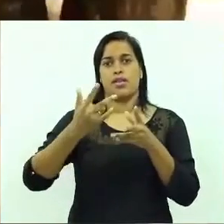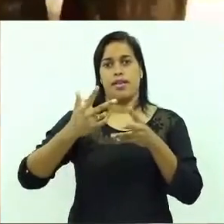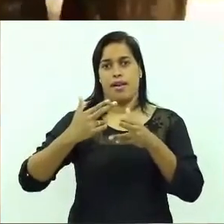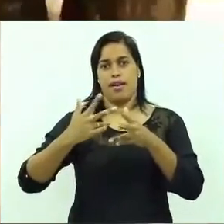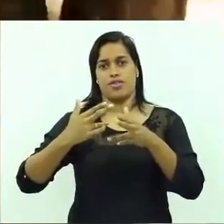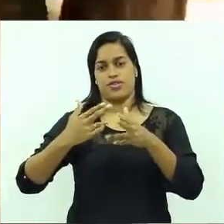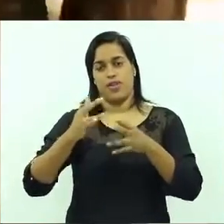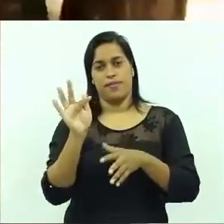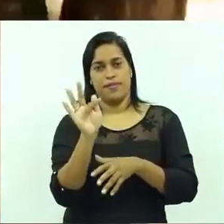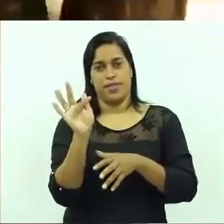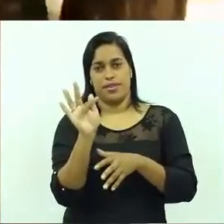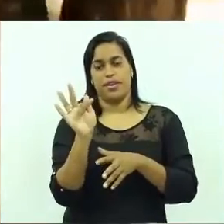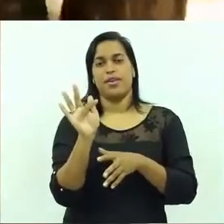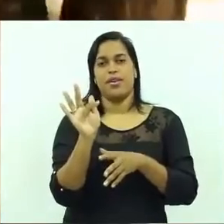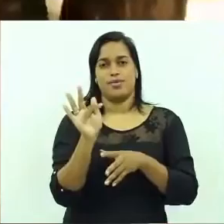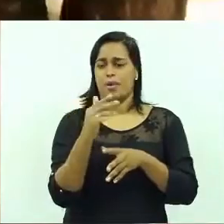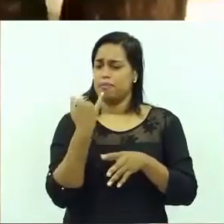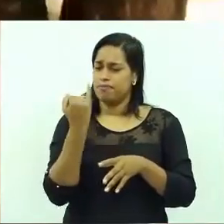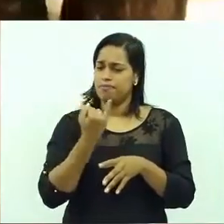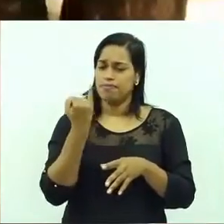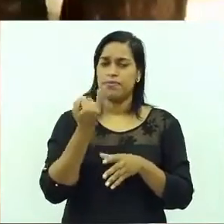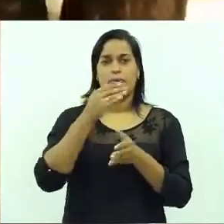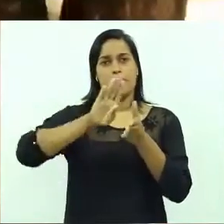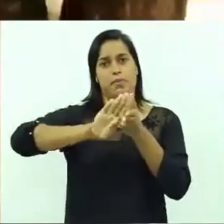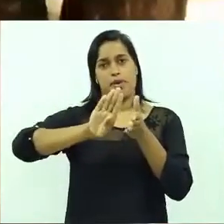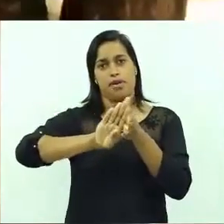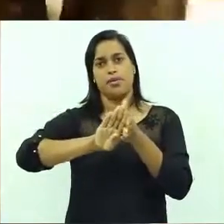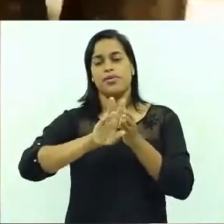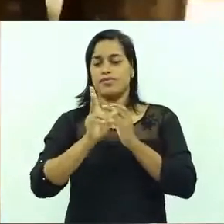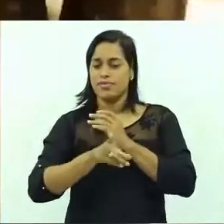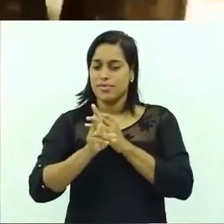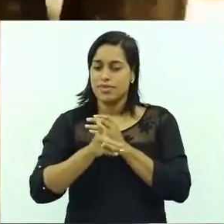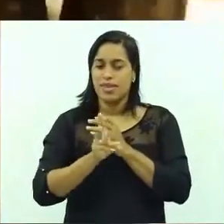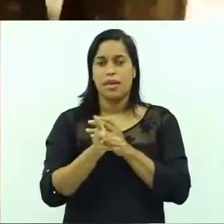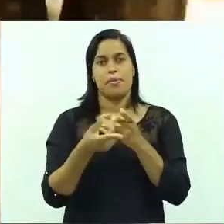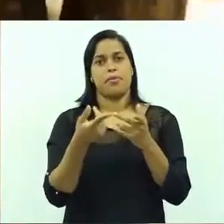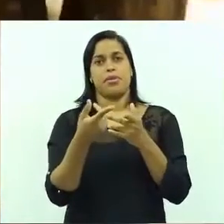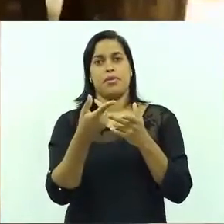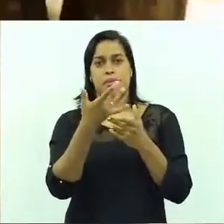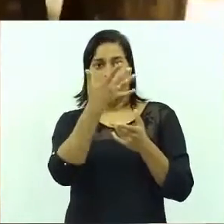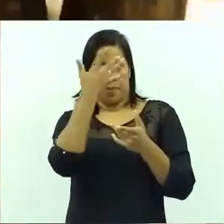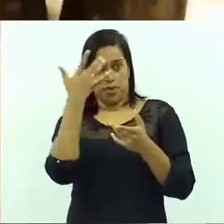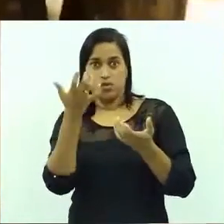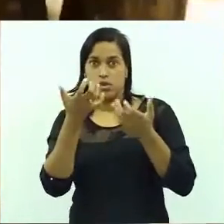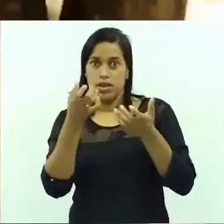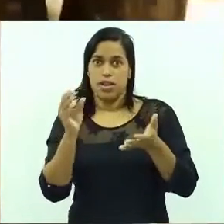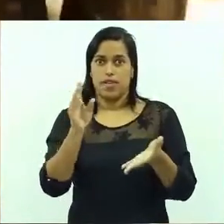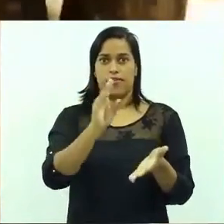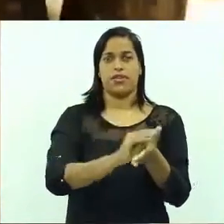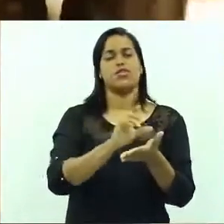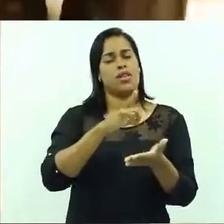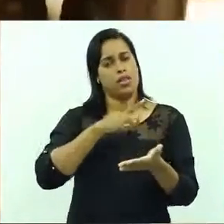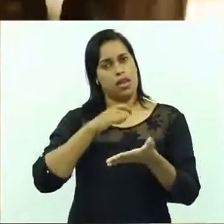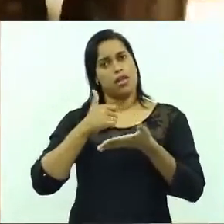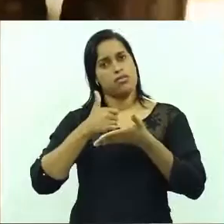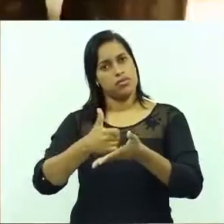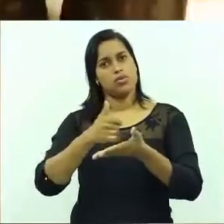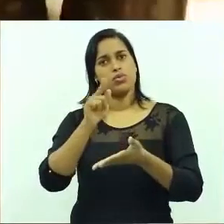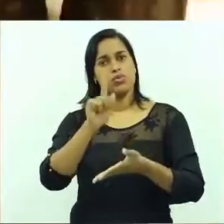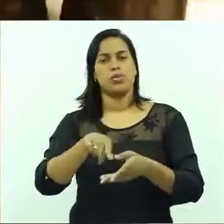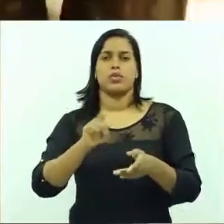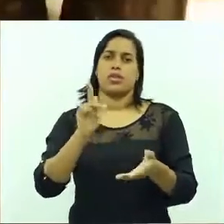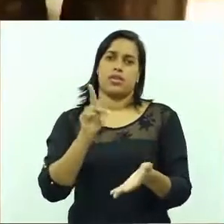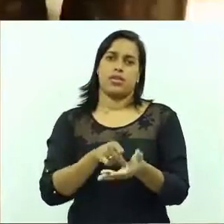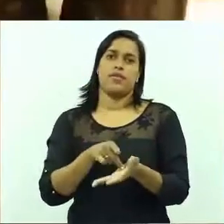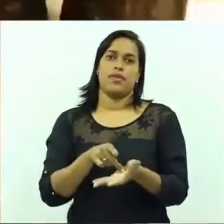Econômica Federal. Você lá também tem ajuda para o microempreendedor, para o empreendedor. Você tem muita ajuda lá na Caixa